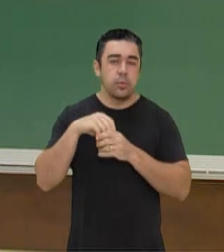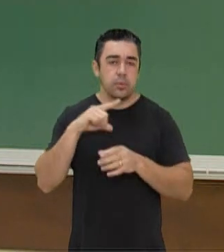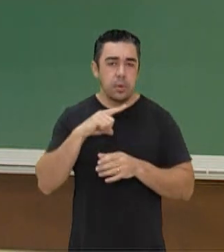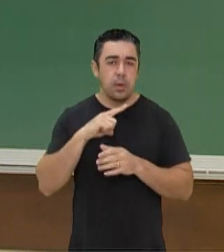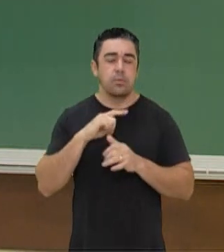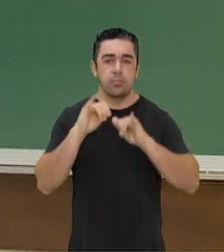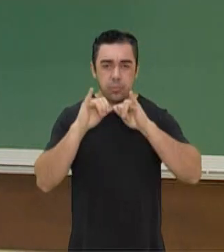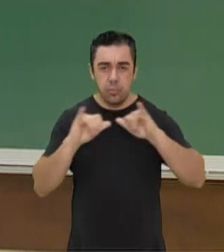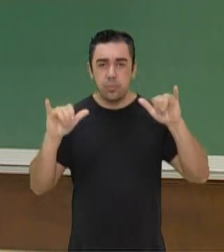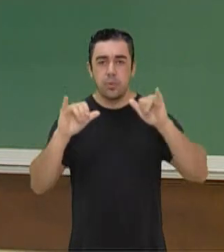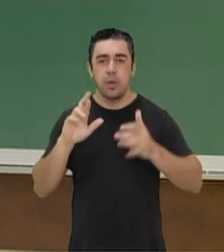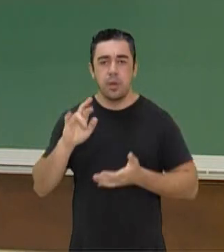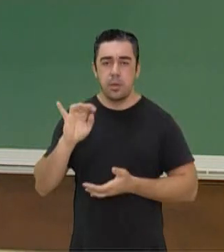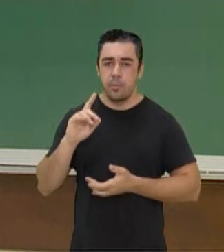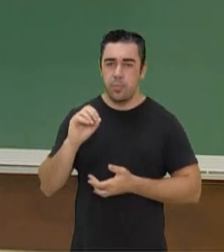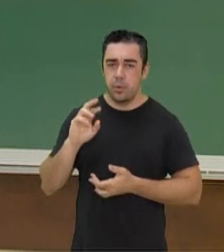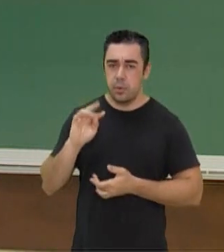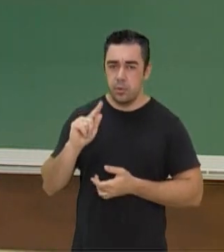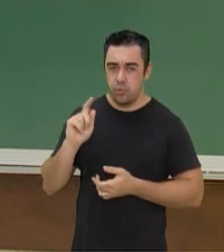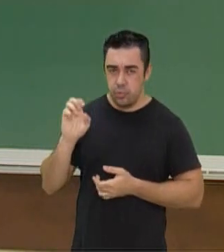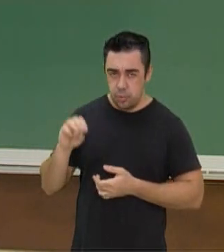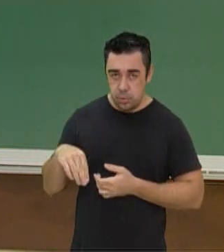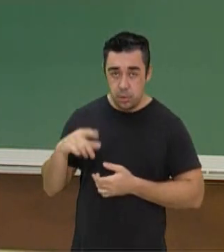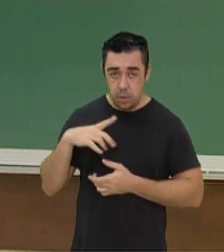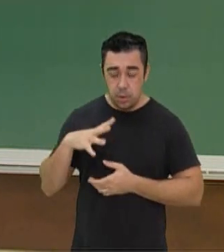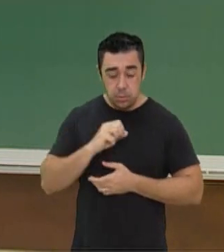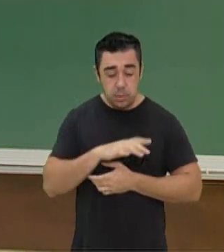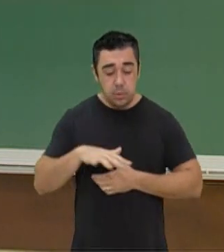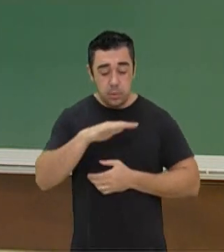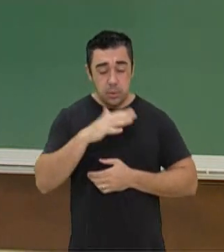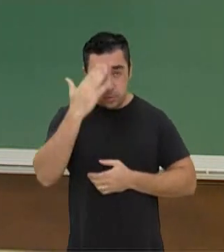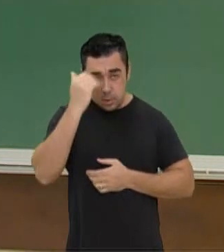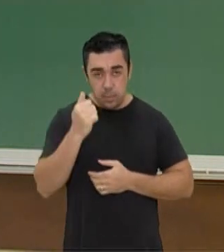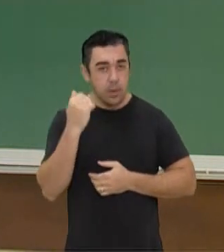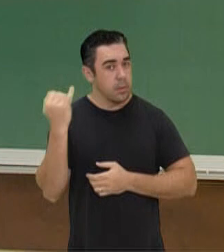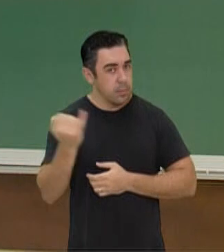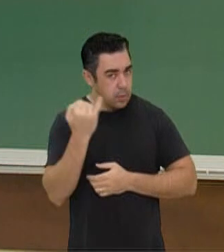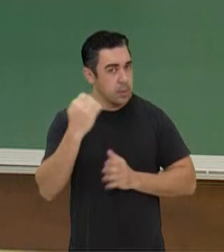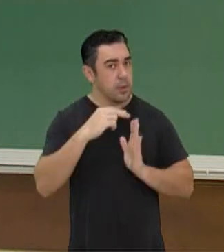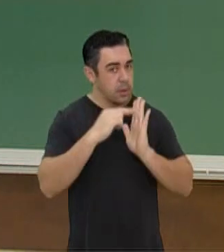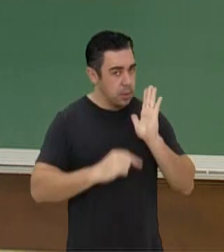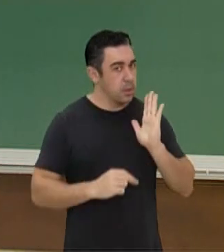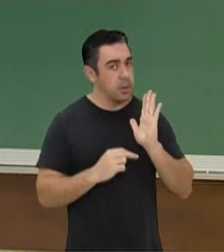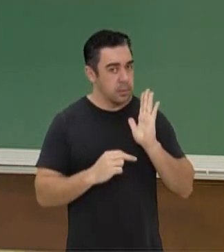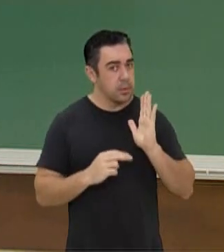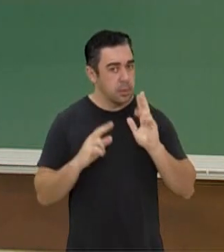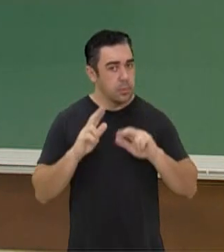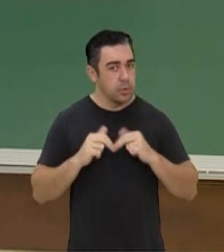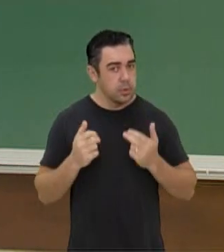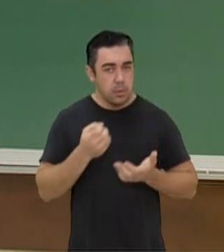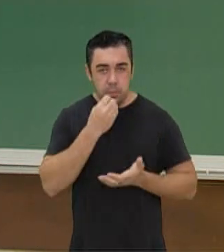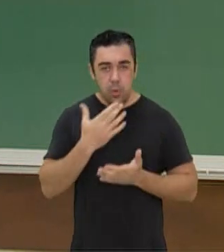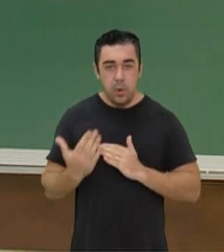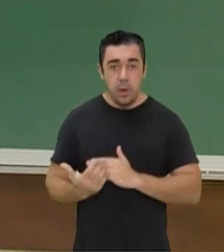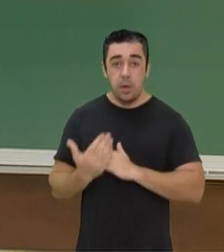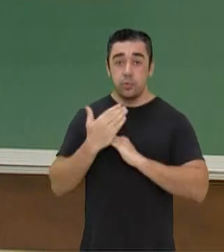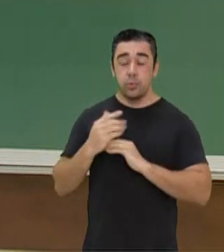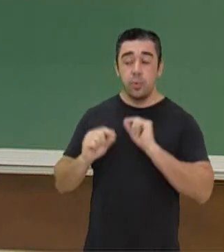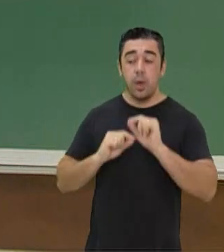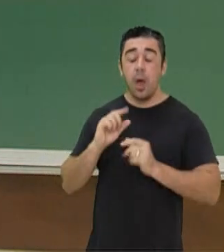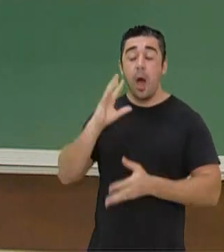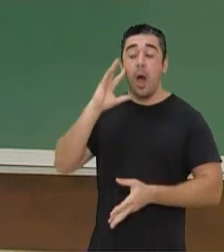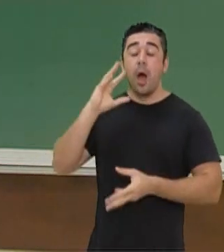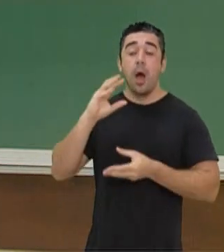inserido no meio em que você vive. Então, muito importante ler a reportagem. Faz isso pra gente, ela dá esse